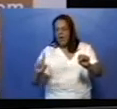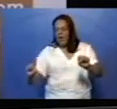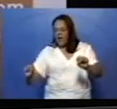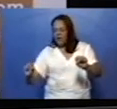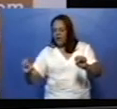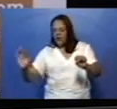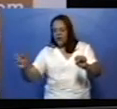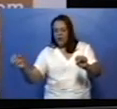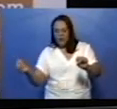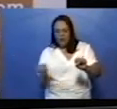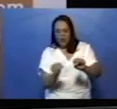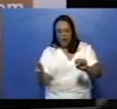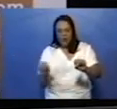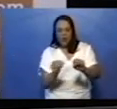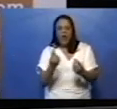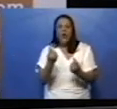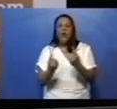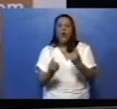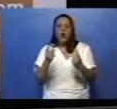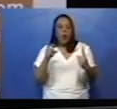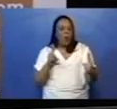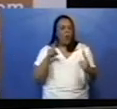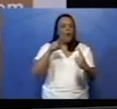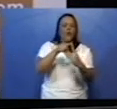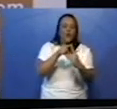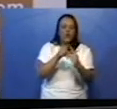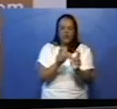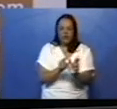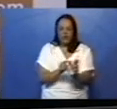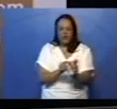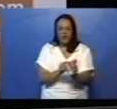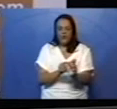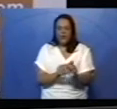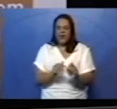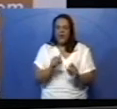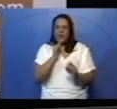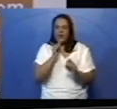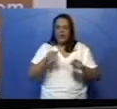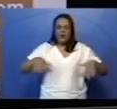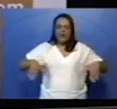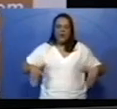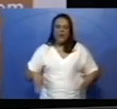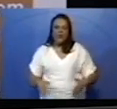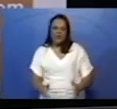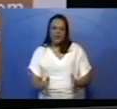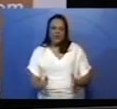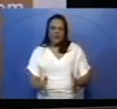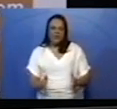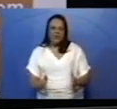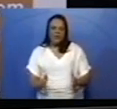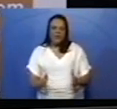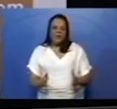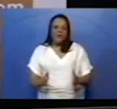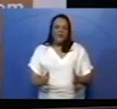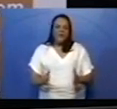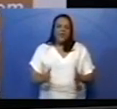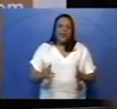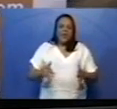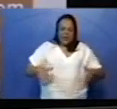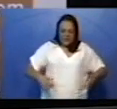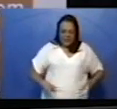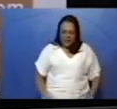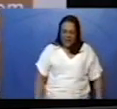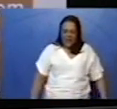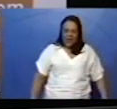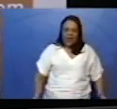observar a finalidade deles. Então, vamos ler. Eu nasci de uma saia velha de tia Anastácia e nasci